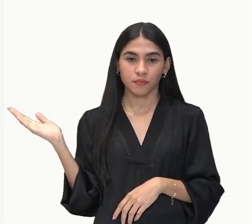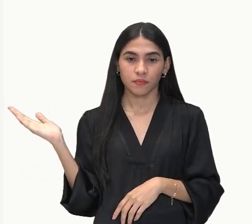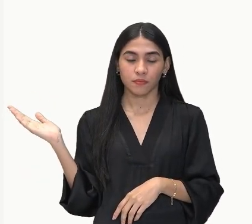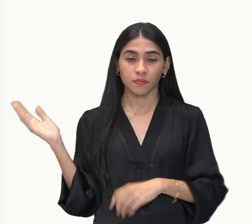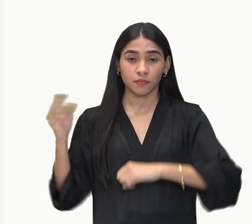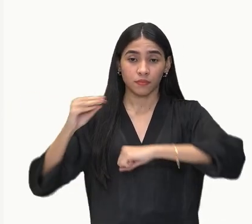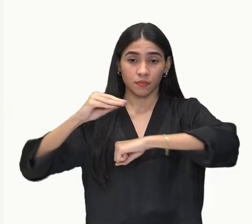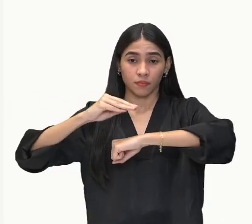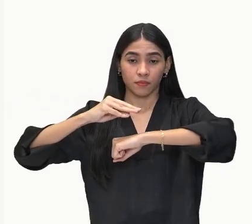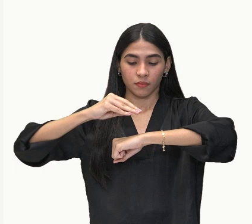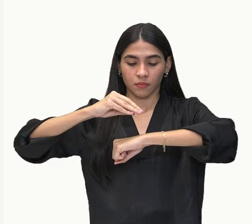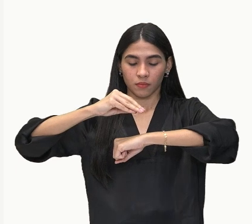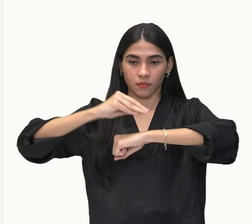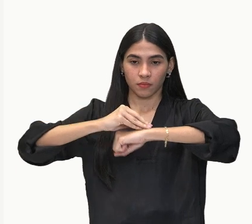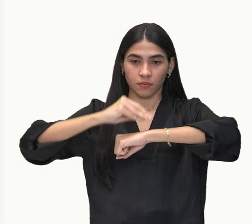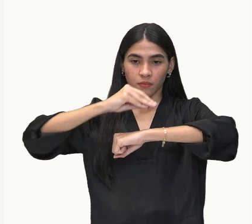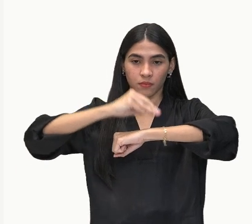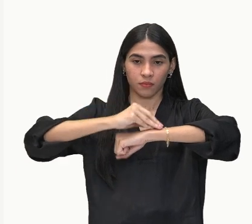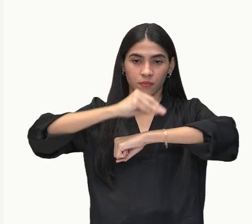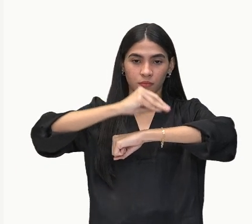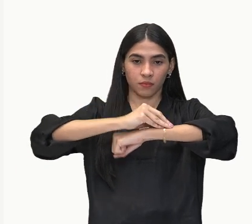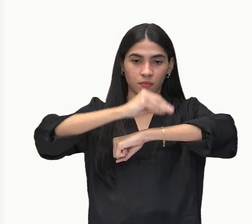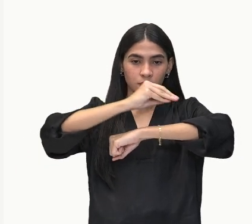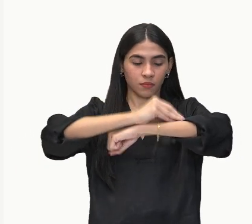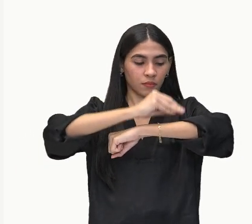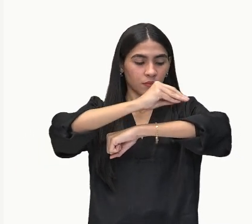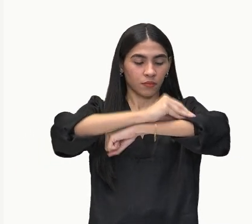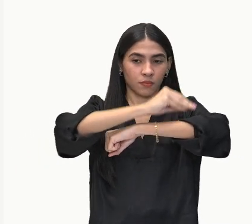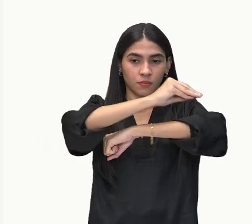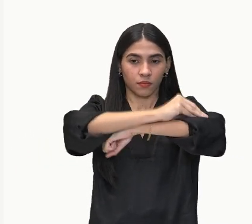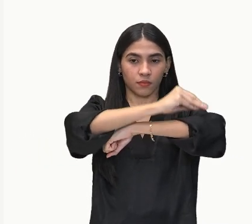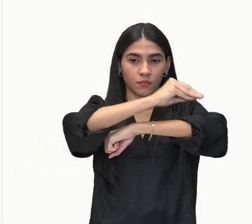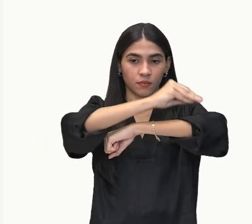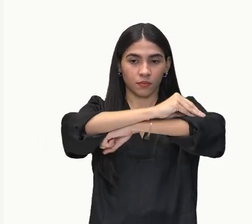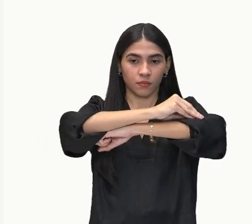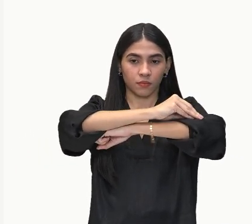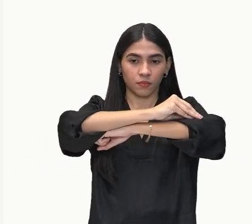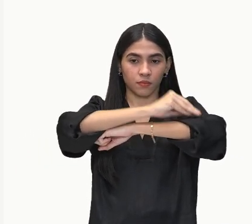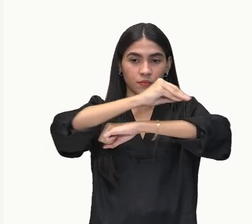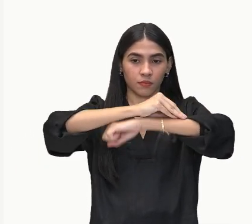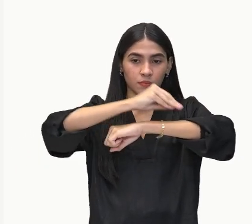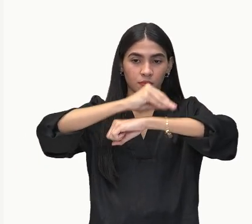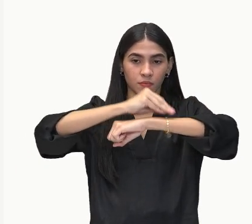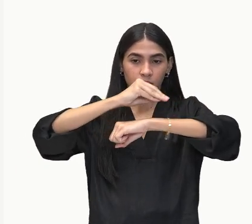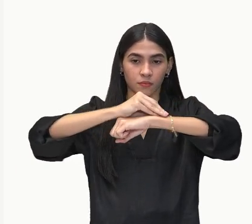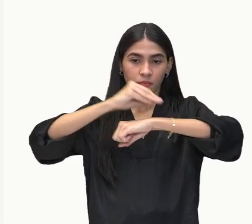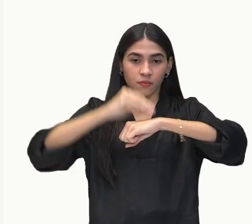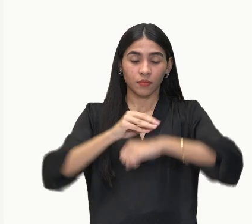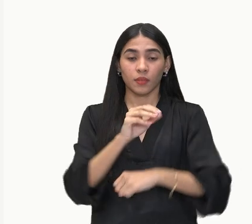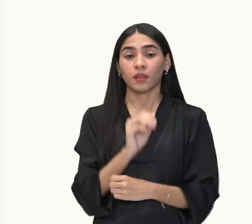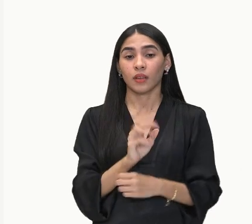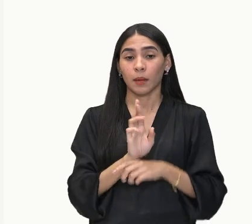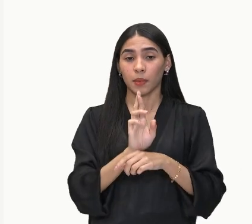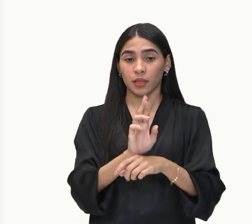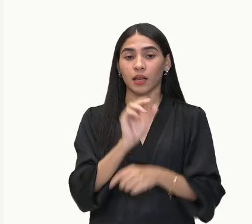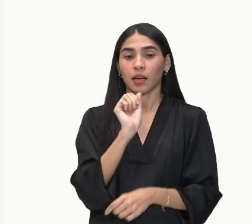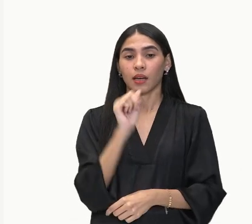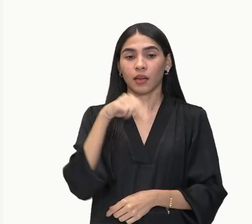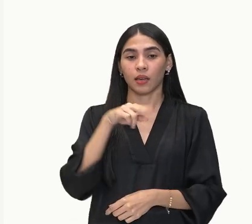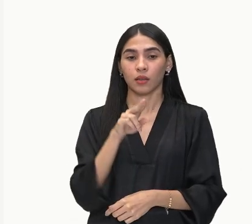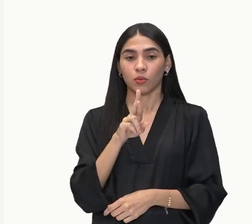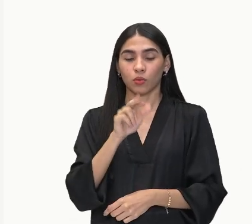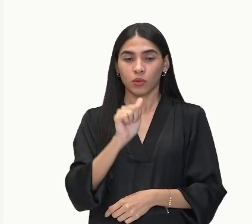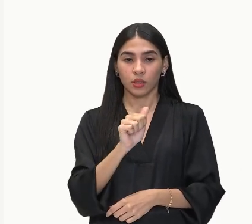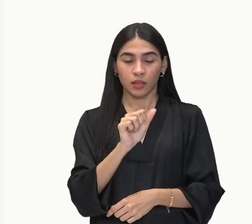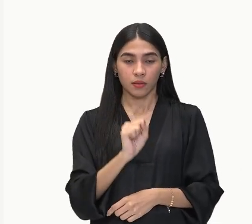fase adulta, já tem um resquício de cauda. Isso aqui é o representante dos anuras, tá? No caso das salamandras,